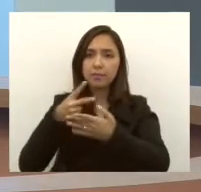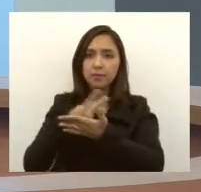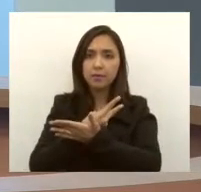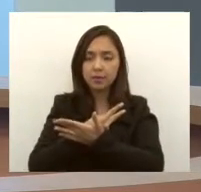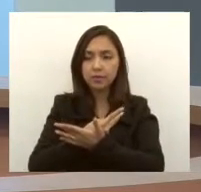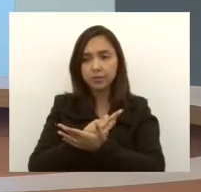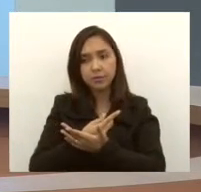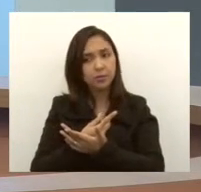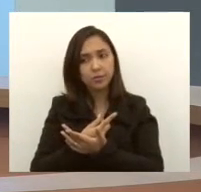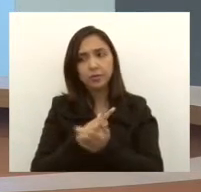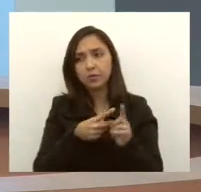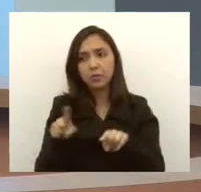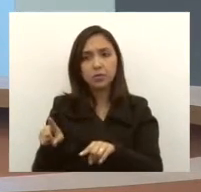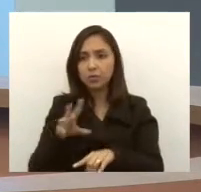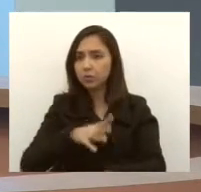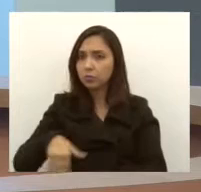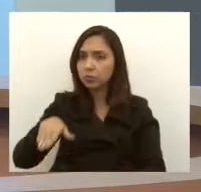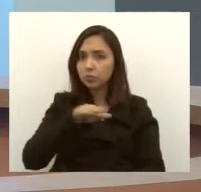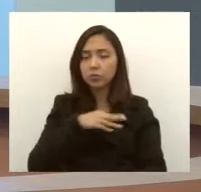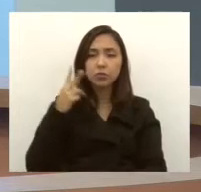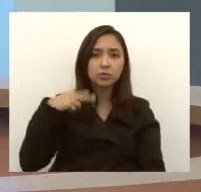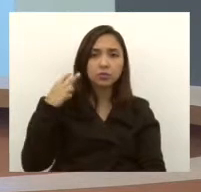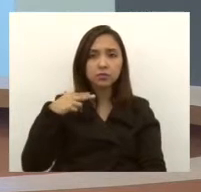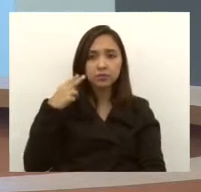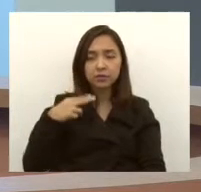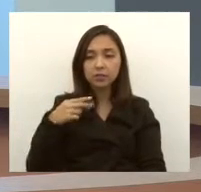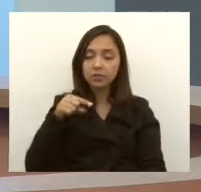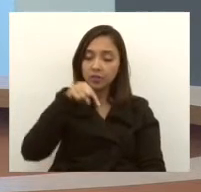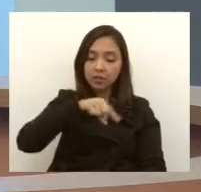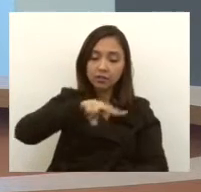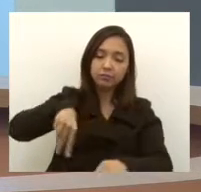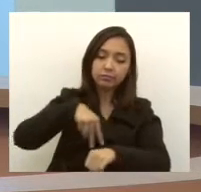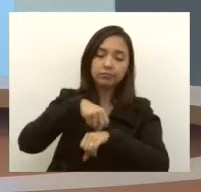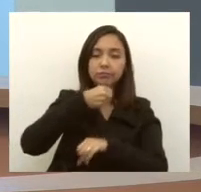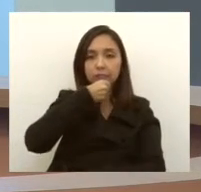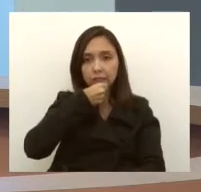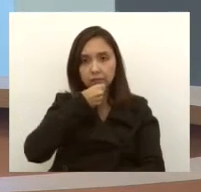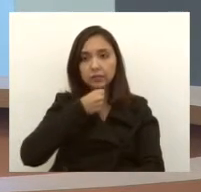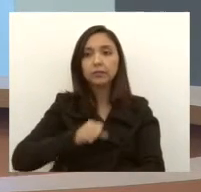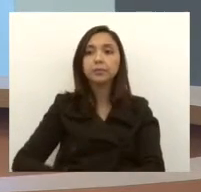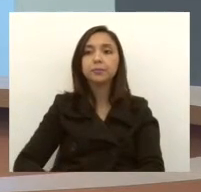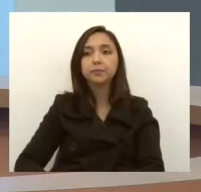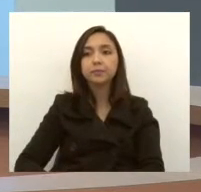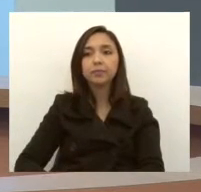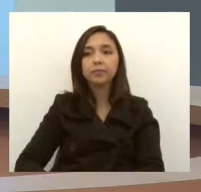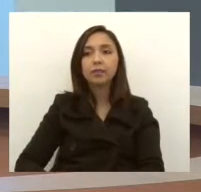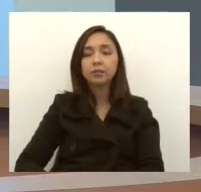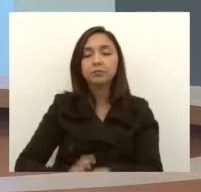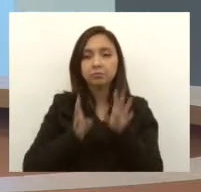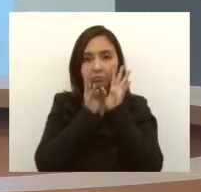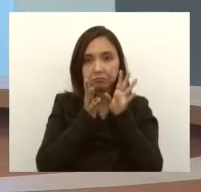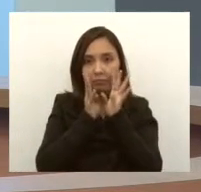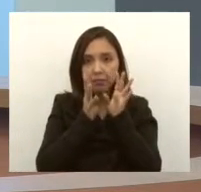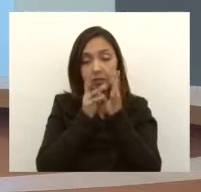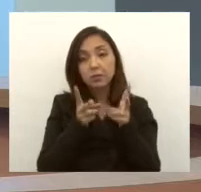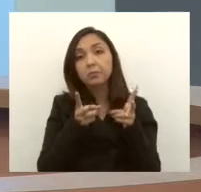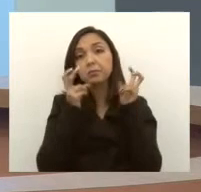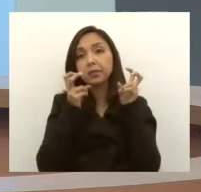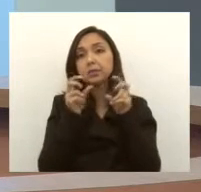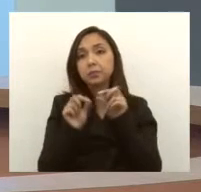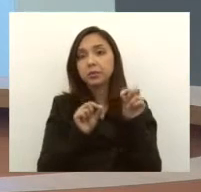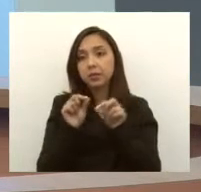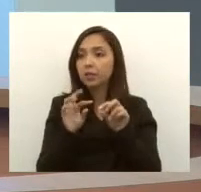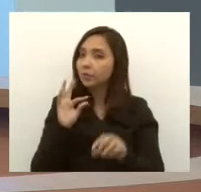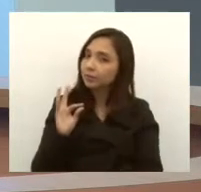Pelo contrário, todos os vereadores que passaram por essa tribuna, ouvindo atentamente, percebi que